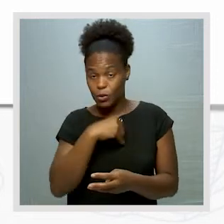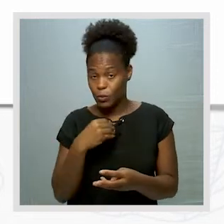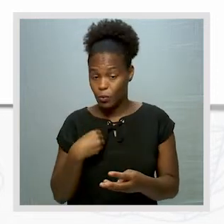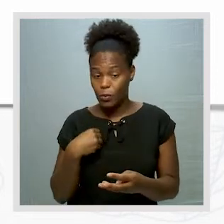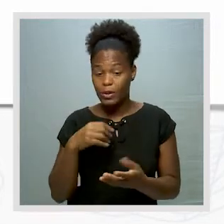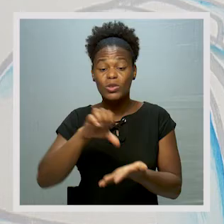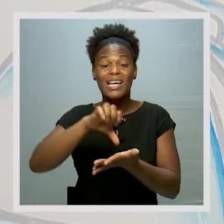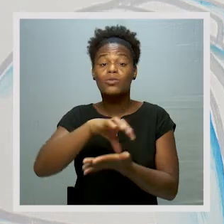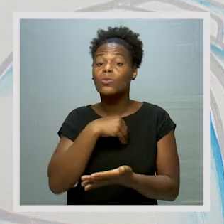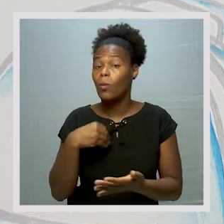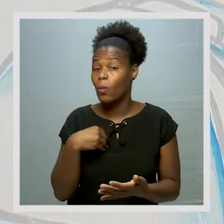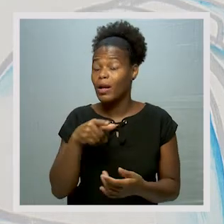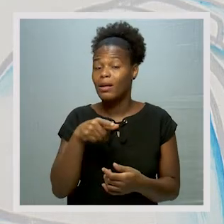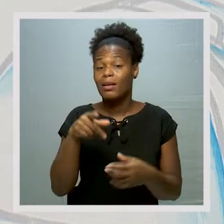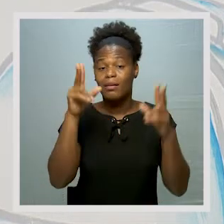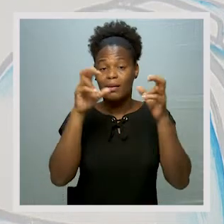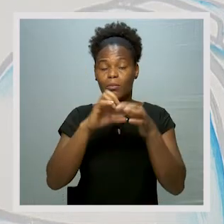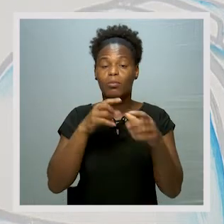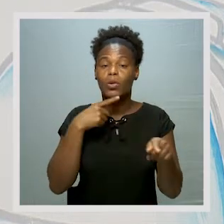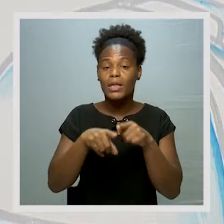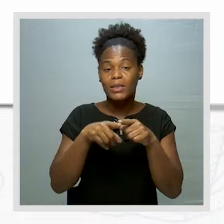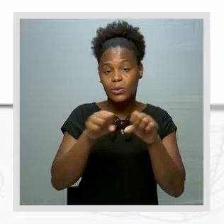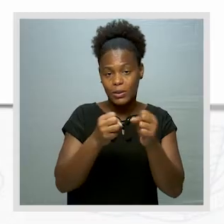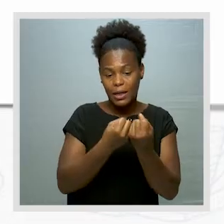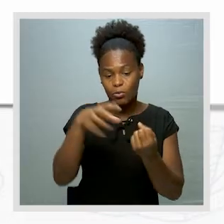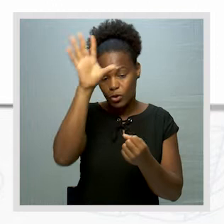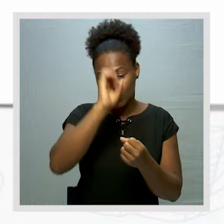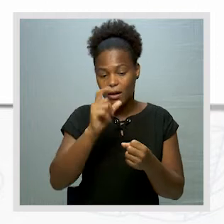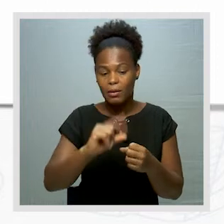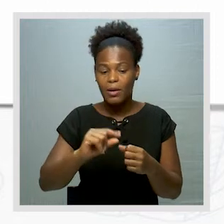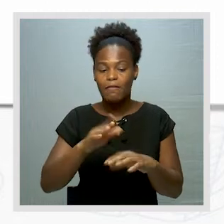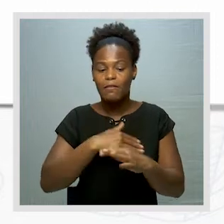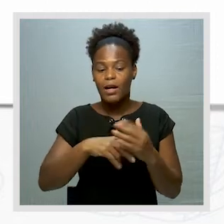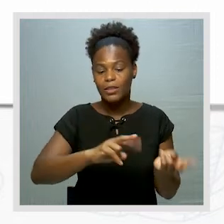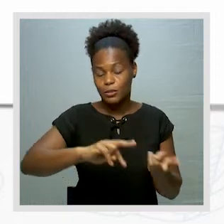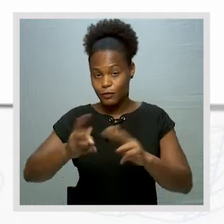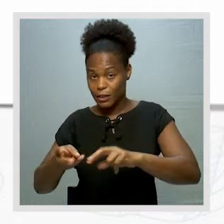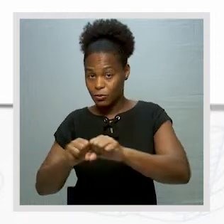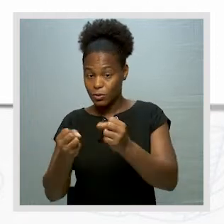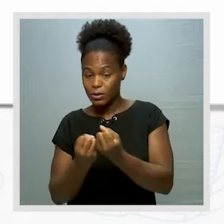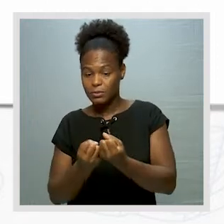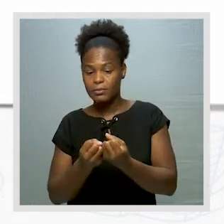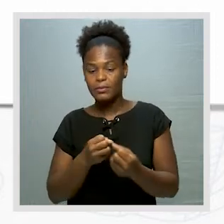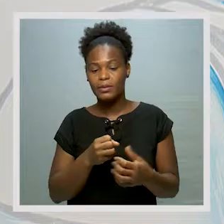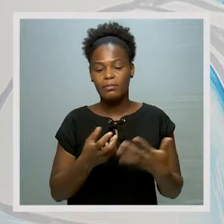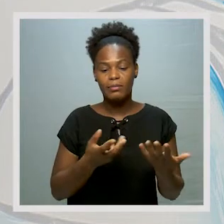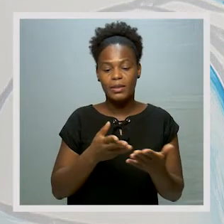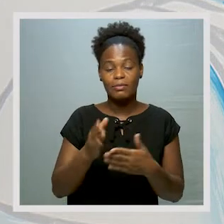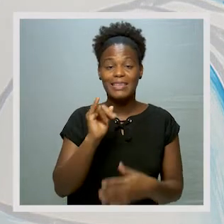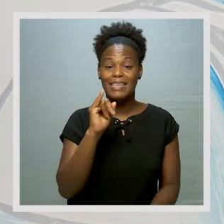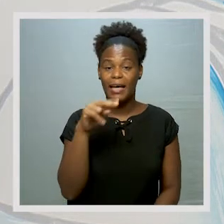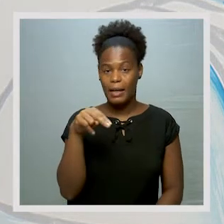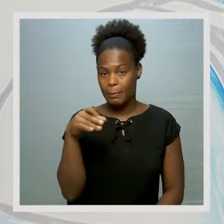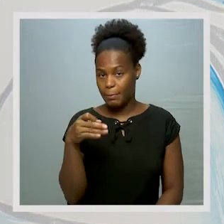de saúde. Ainda no âmbito da política social, o Estado faz as transferências sociais através